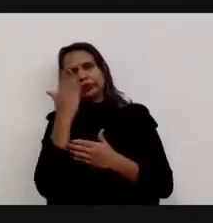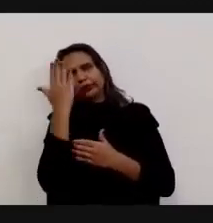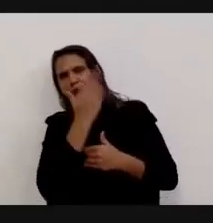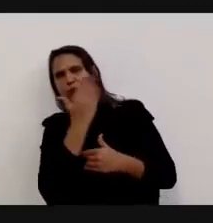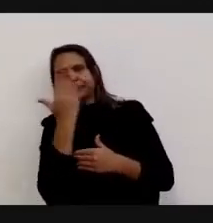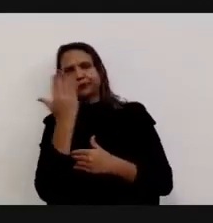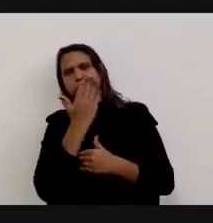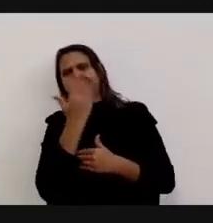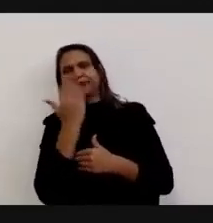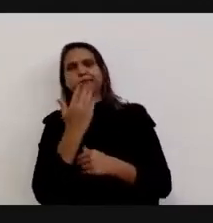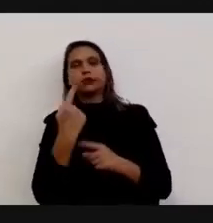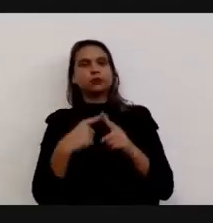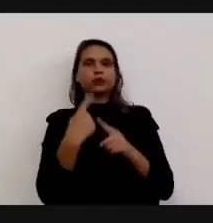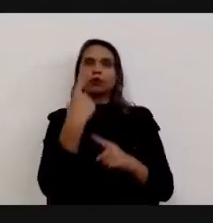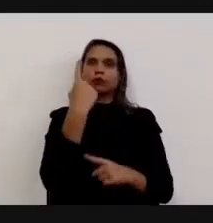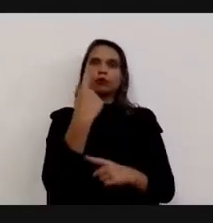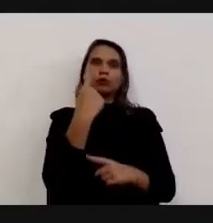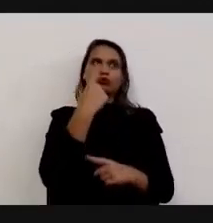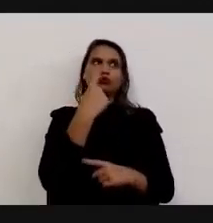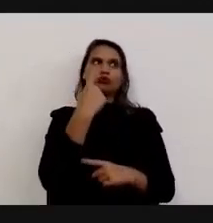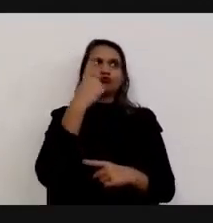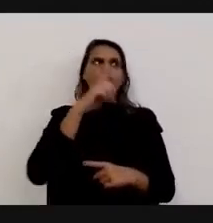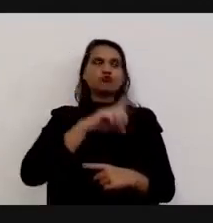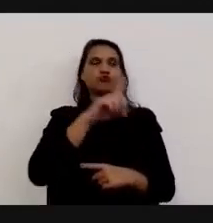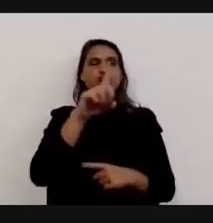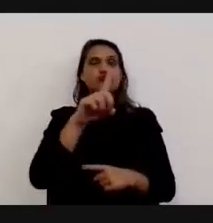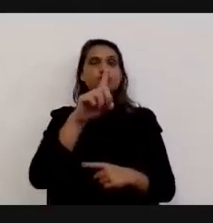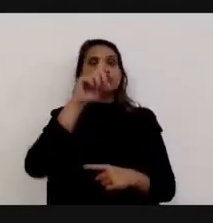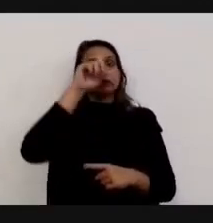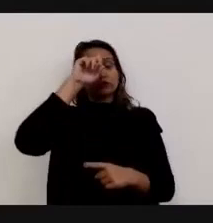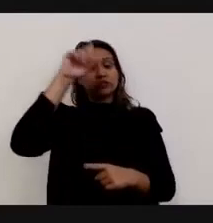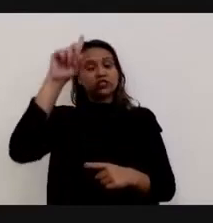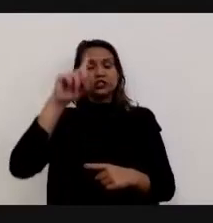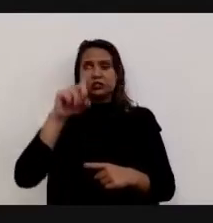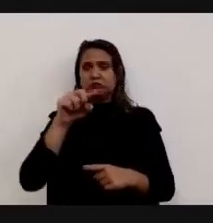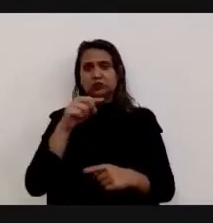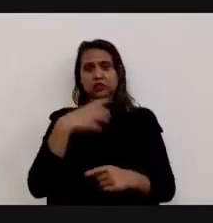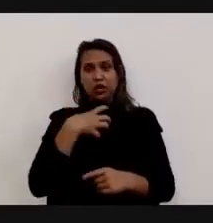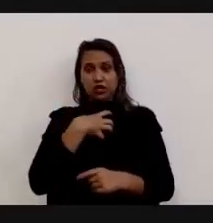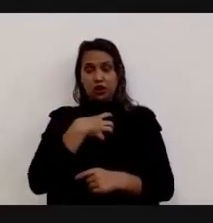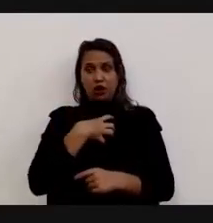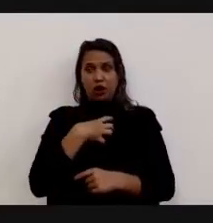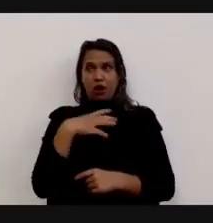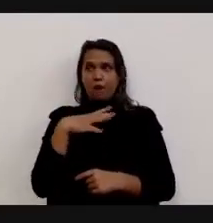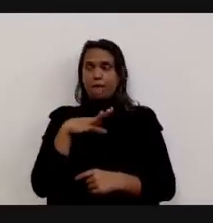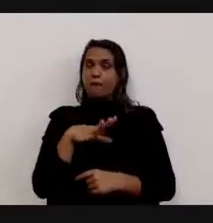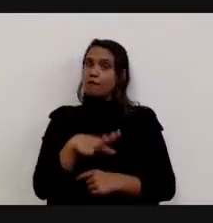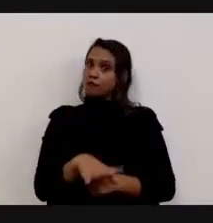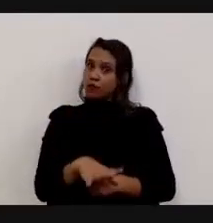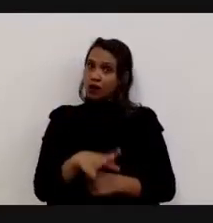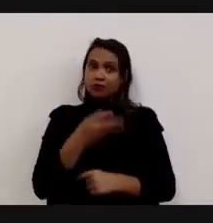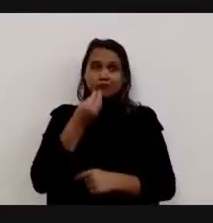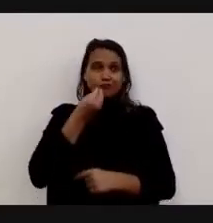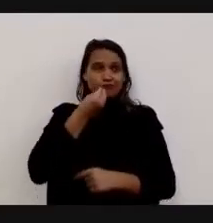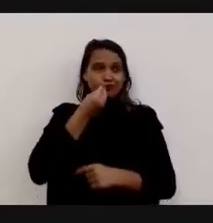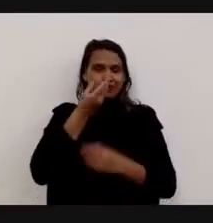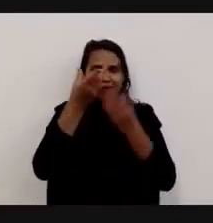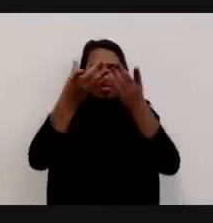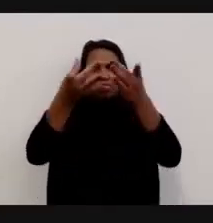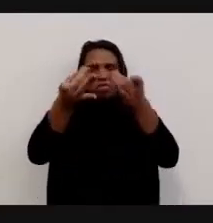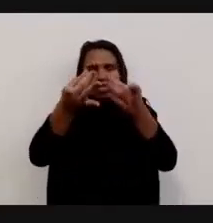lá, num dia não dá para você... Você sente a coisa, óbvio, mas com informações tão ricas em detalhes,